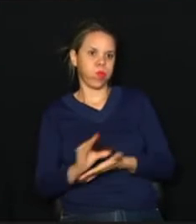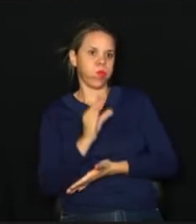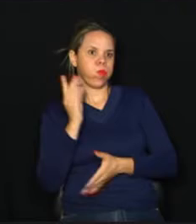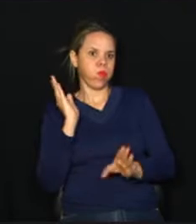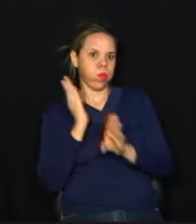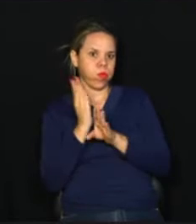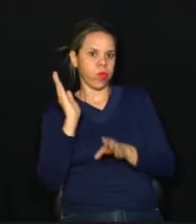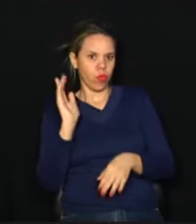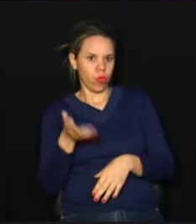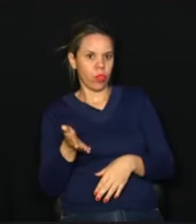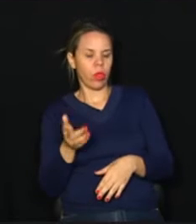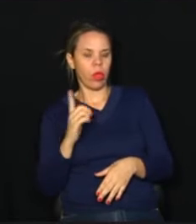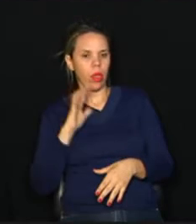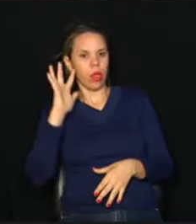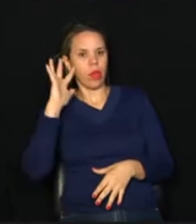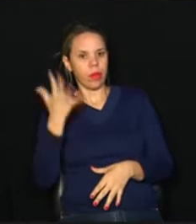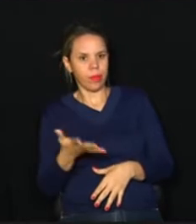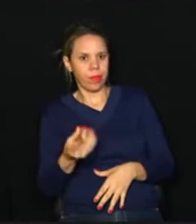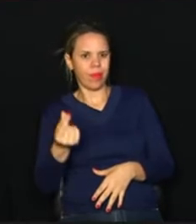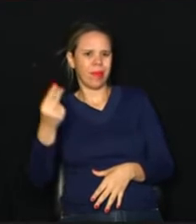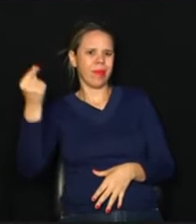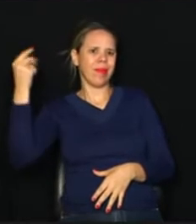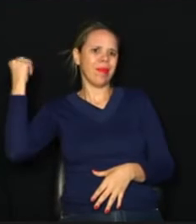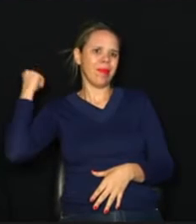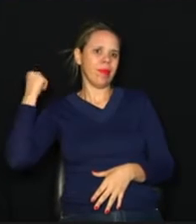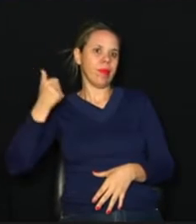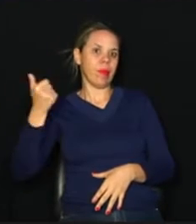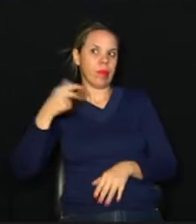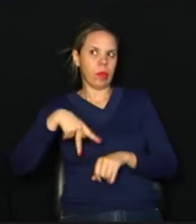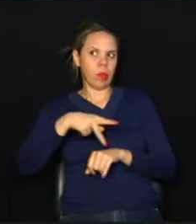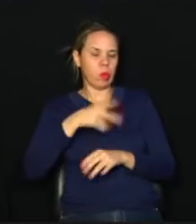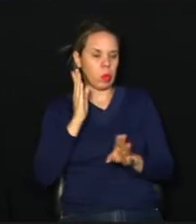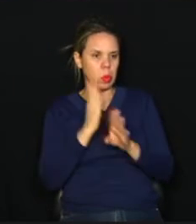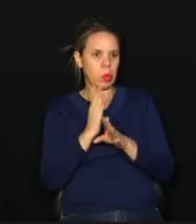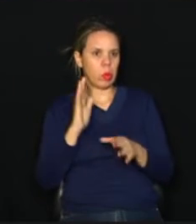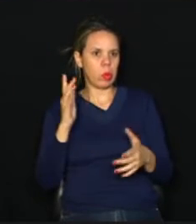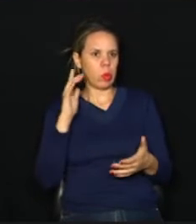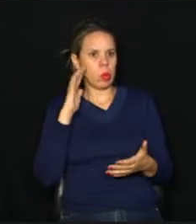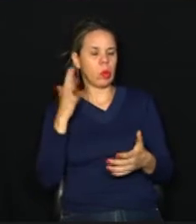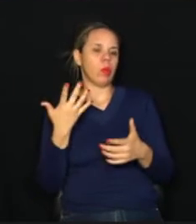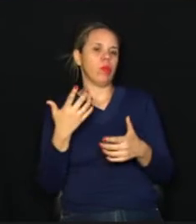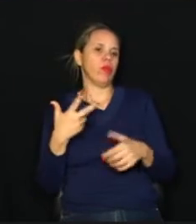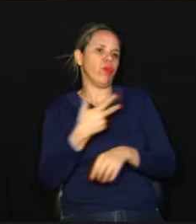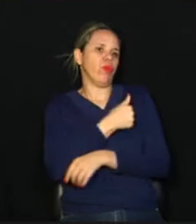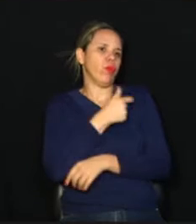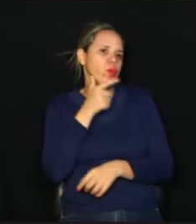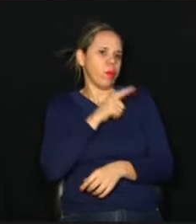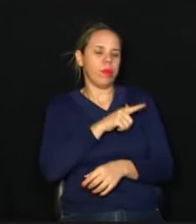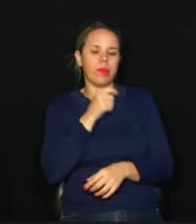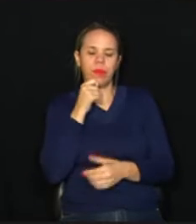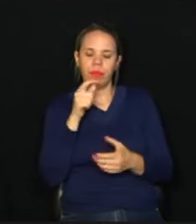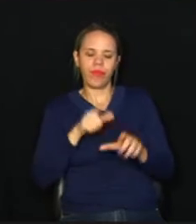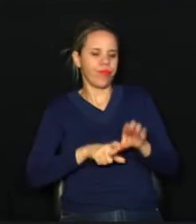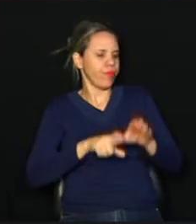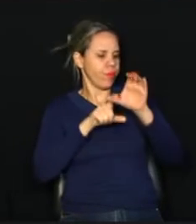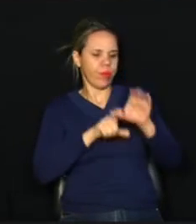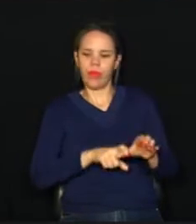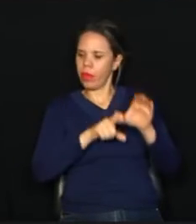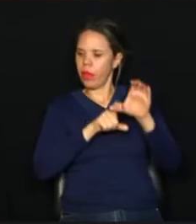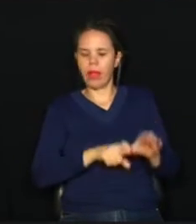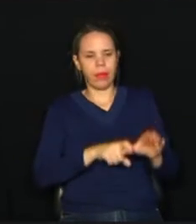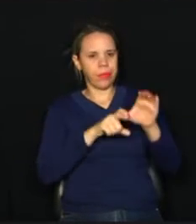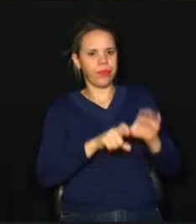encontrado uma saída, teríamos sido um dos primeiros países a encontrar a saída para a vacina. E não estaria dependendo,